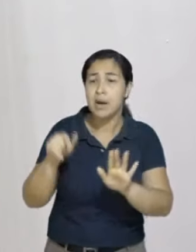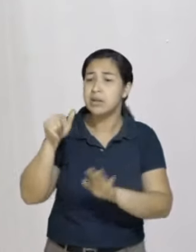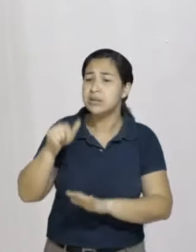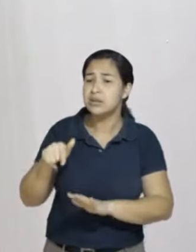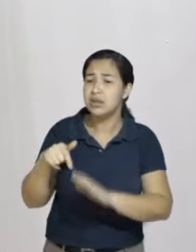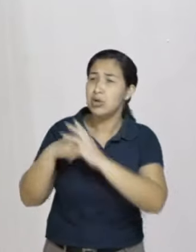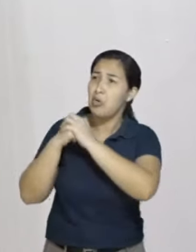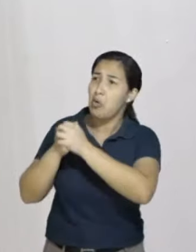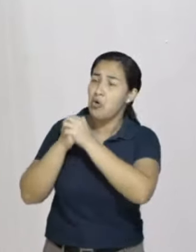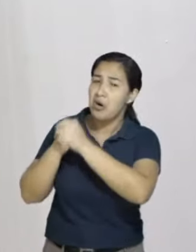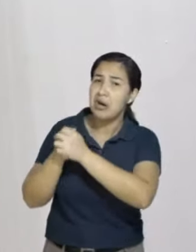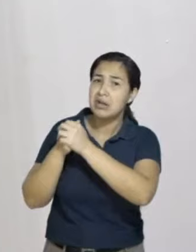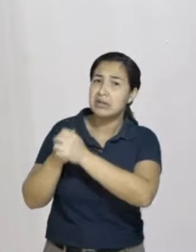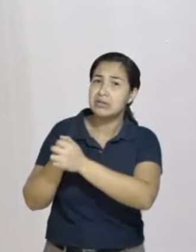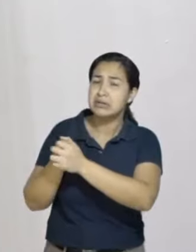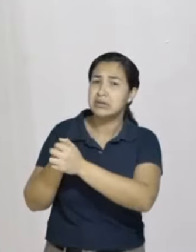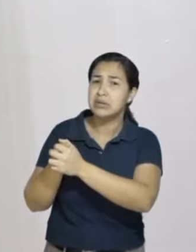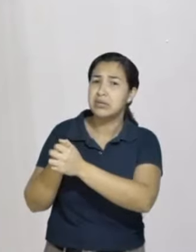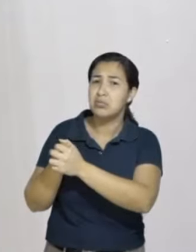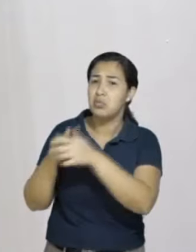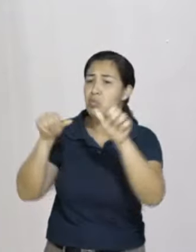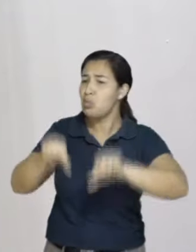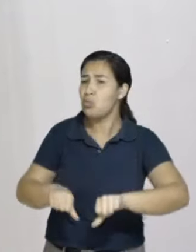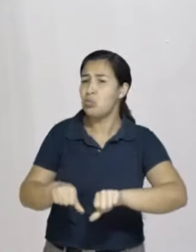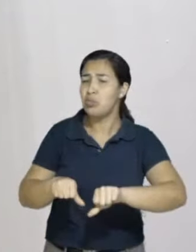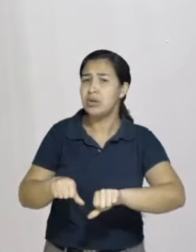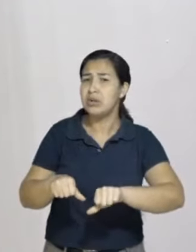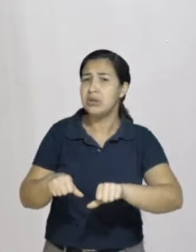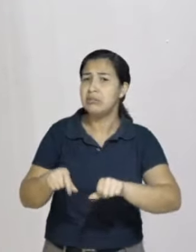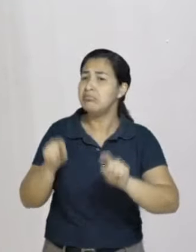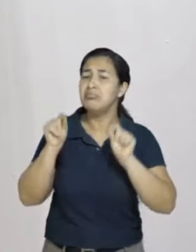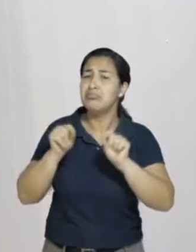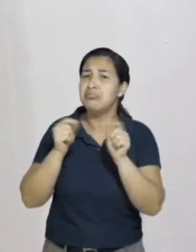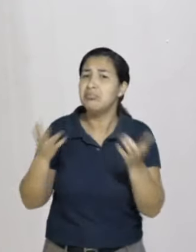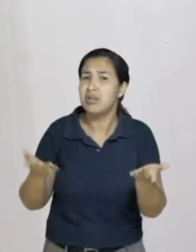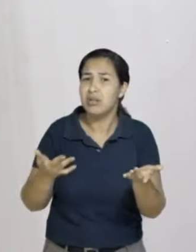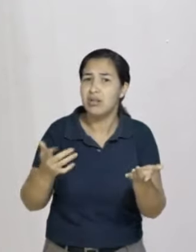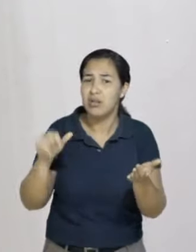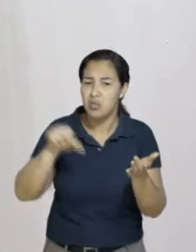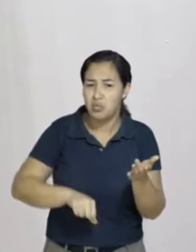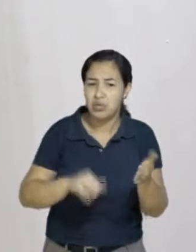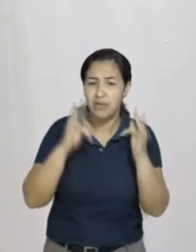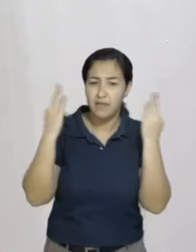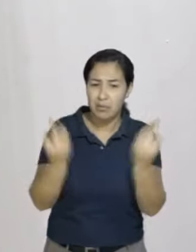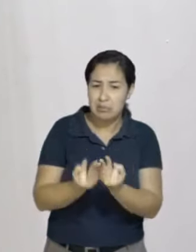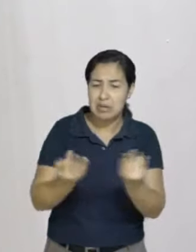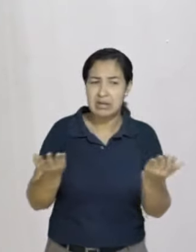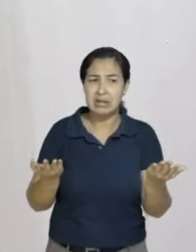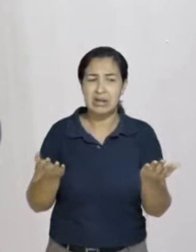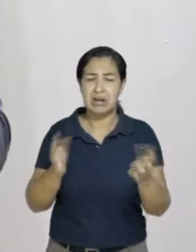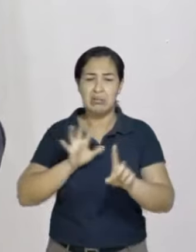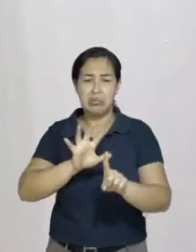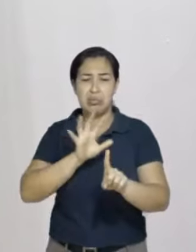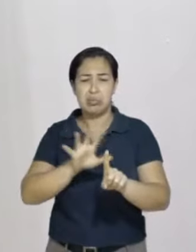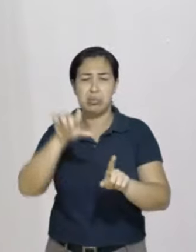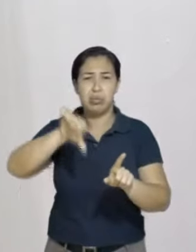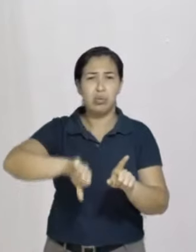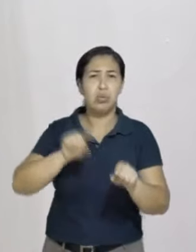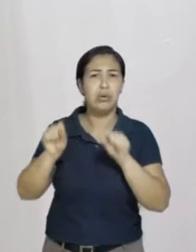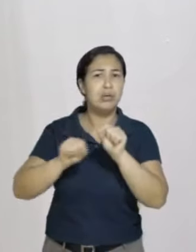pode causar para criança para escola para família Que tipo de má influência isso aqui pode